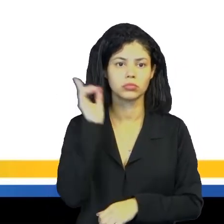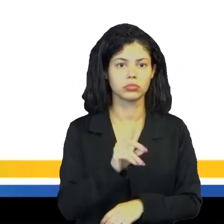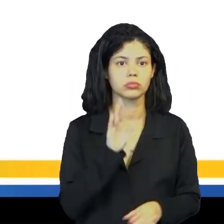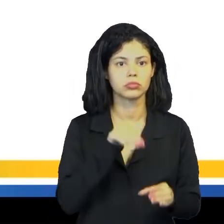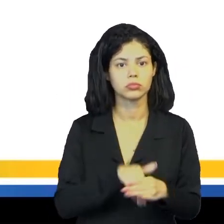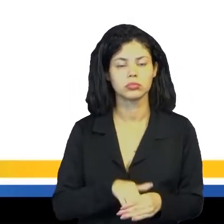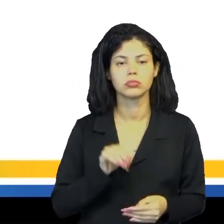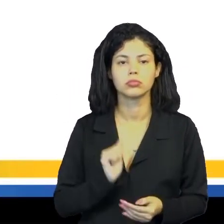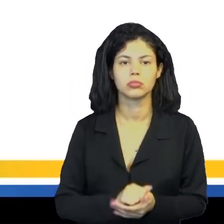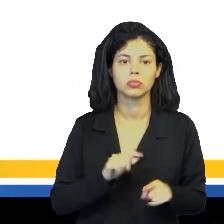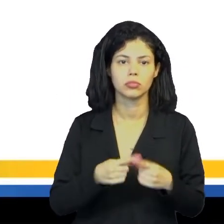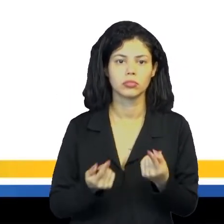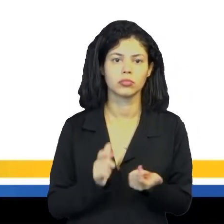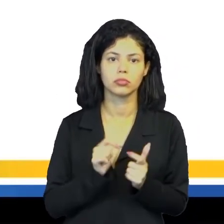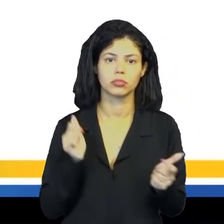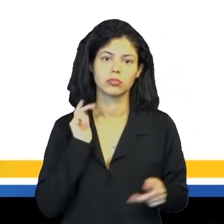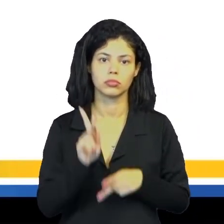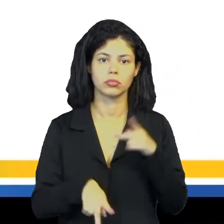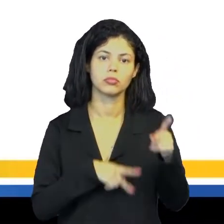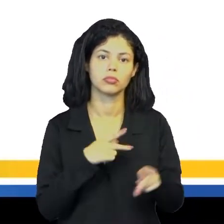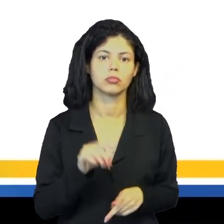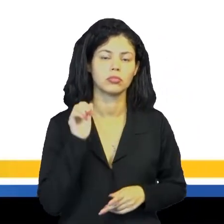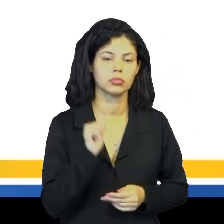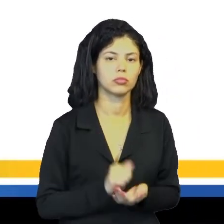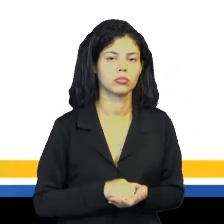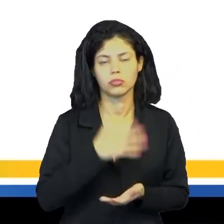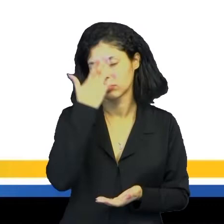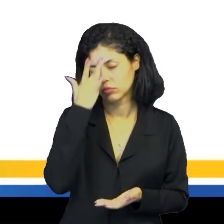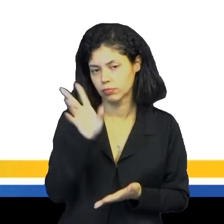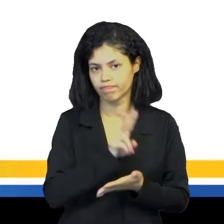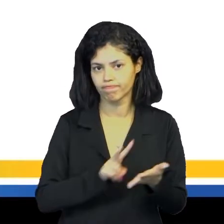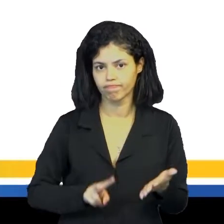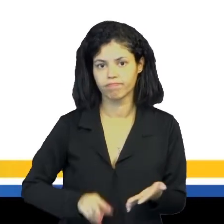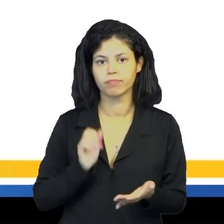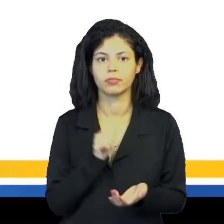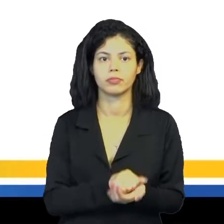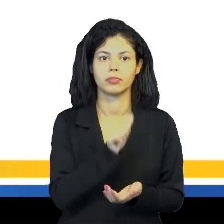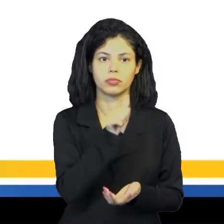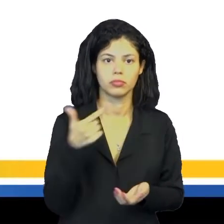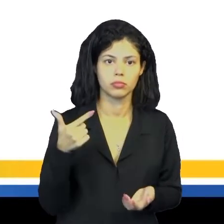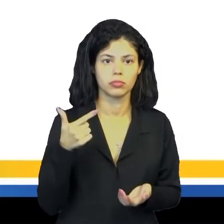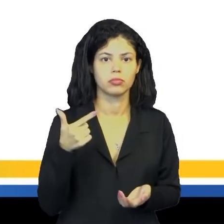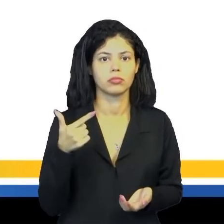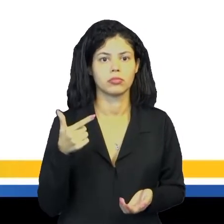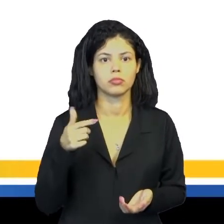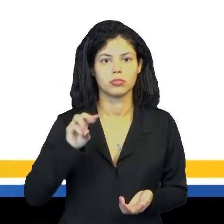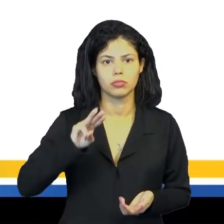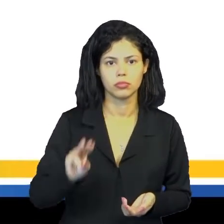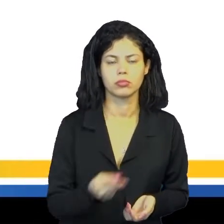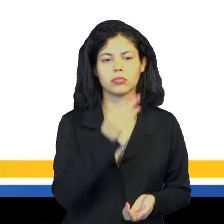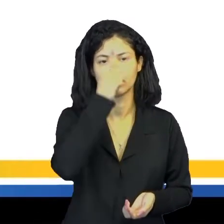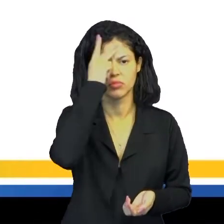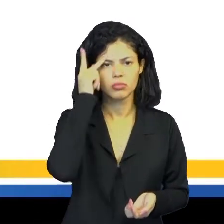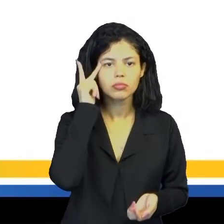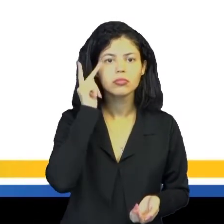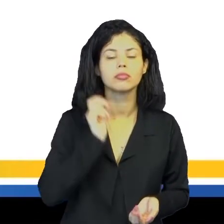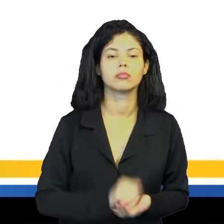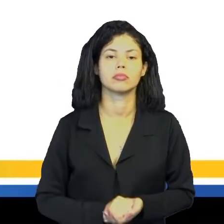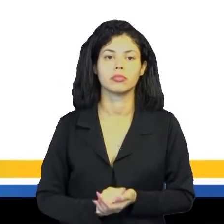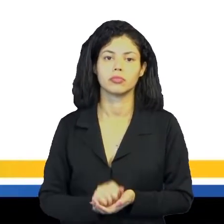ao voto. No entanto, a maioria da população, que era analfabeta, composta aí por 12 milhões de